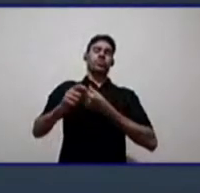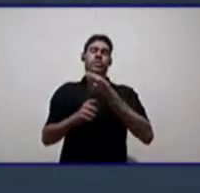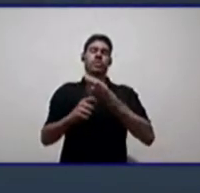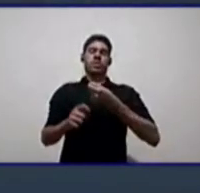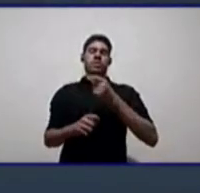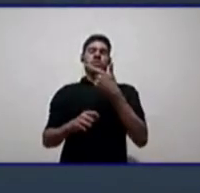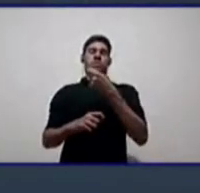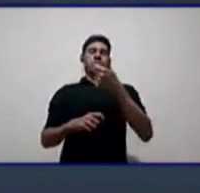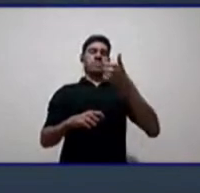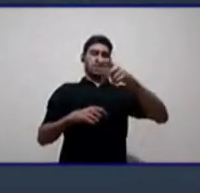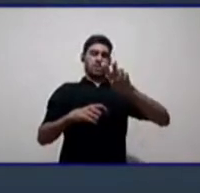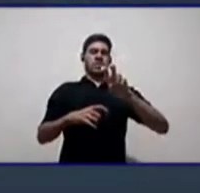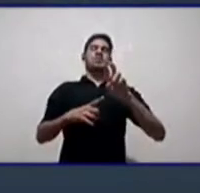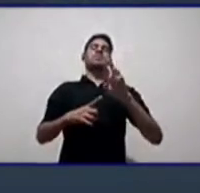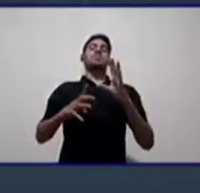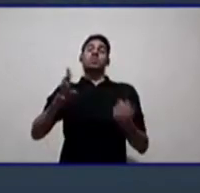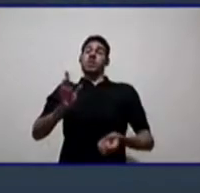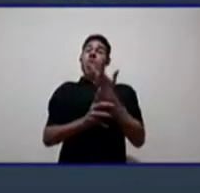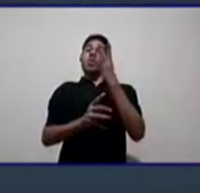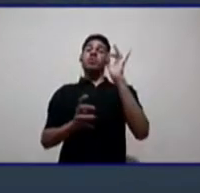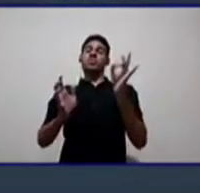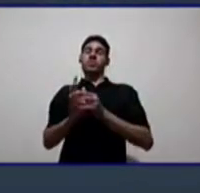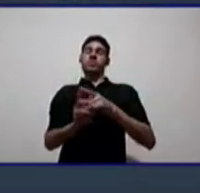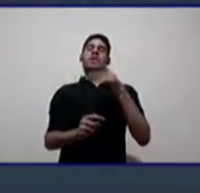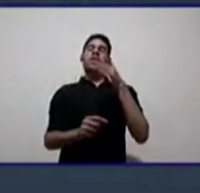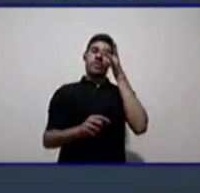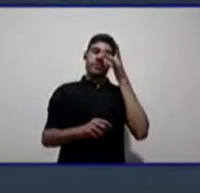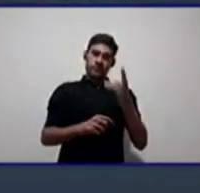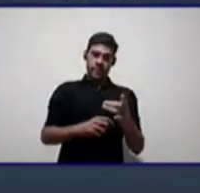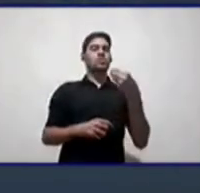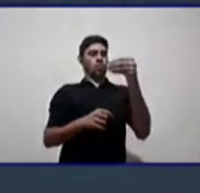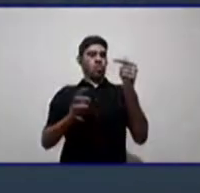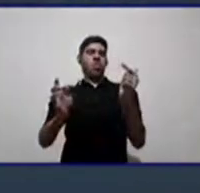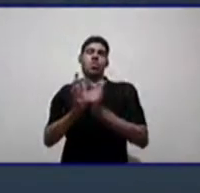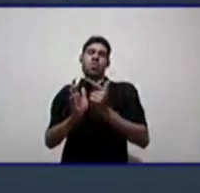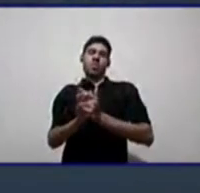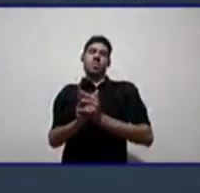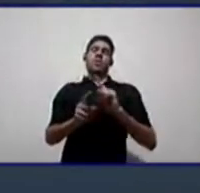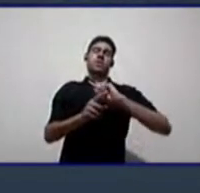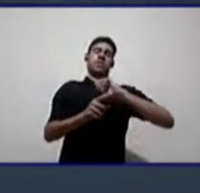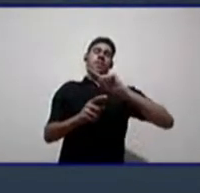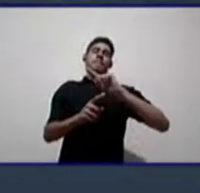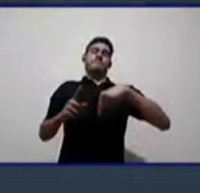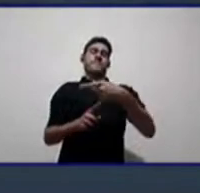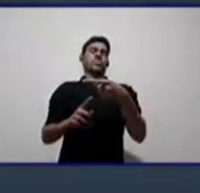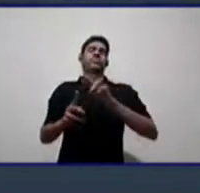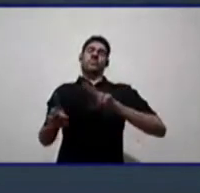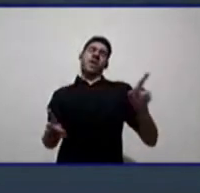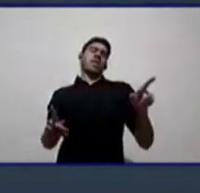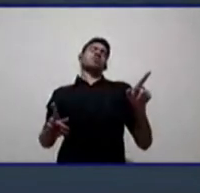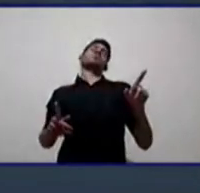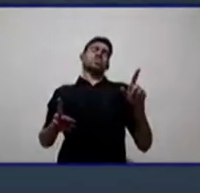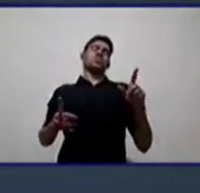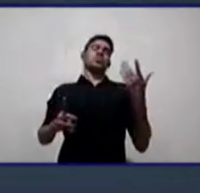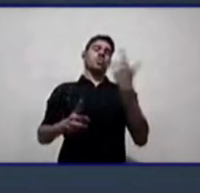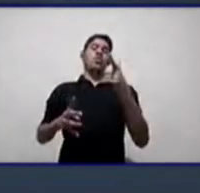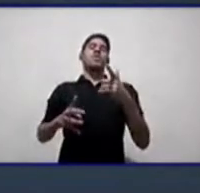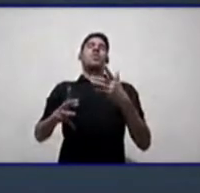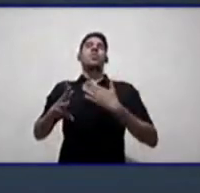2015 eram, na origem, físicos, diversamente dos exercícios posteriores, quando implementado o meio